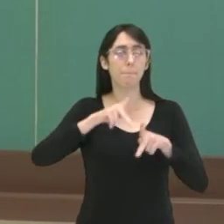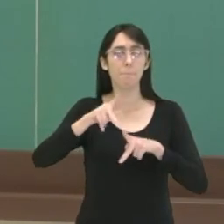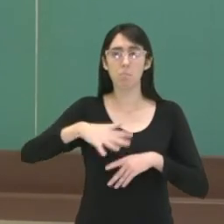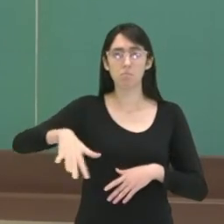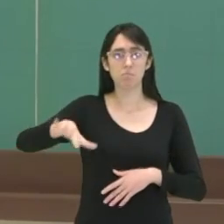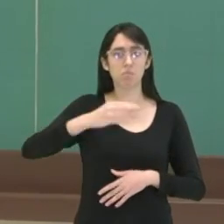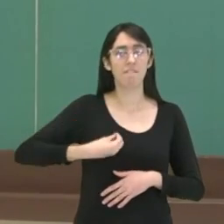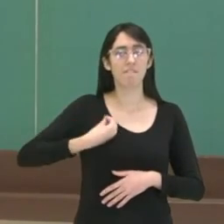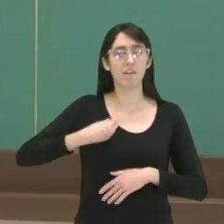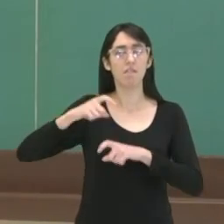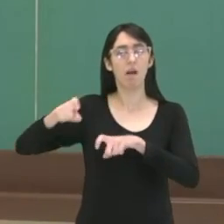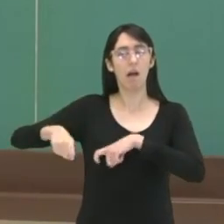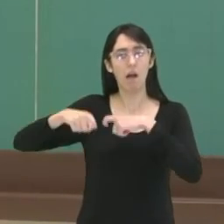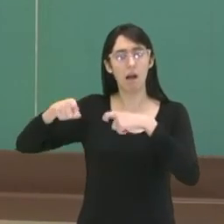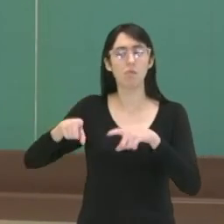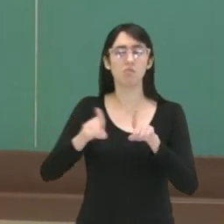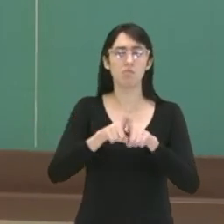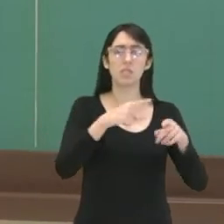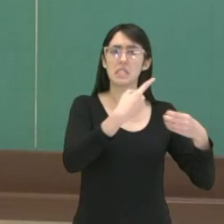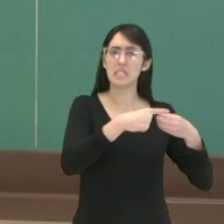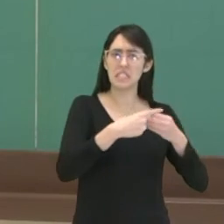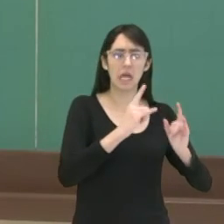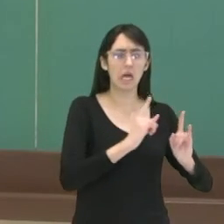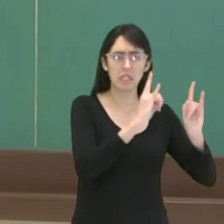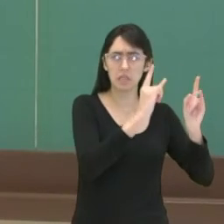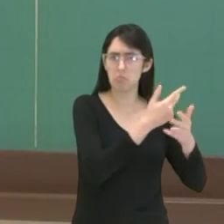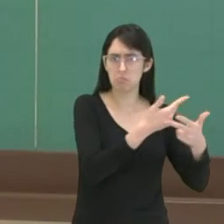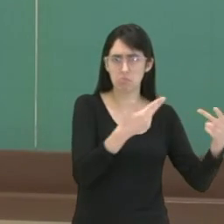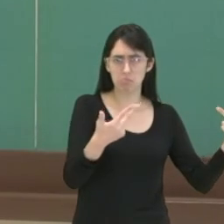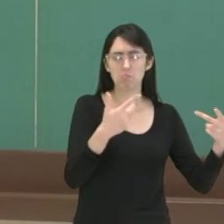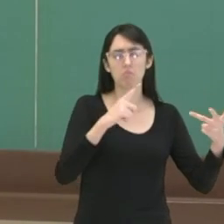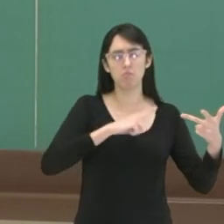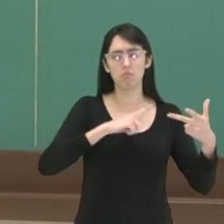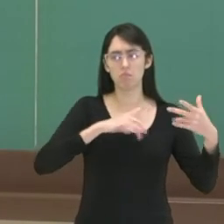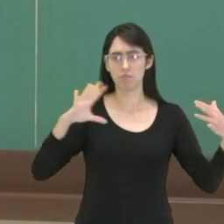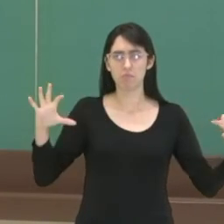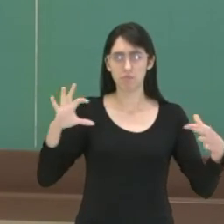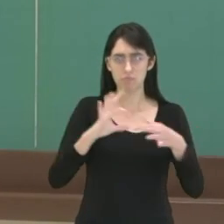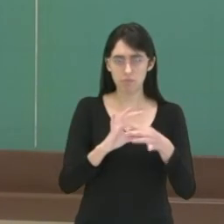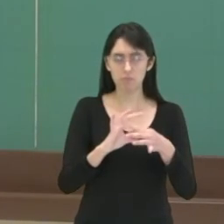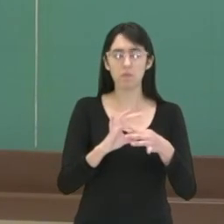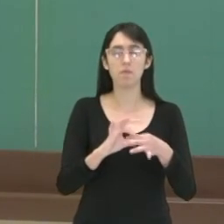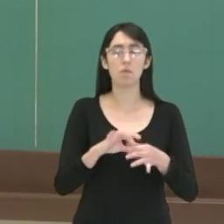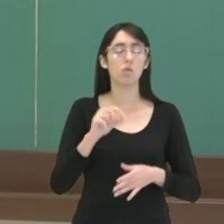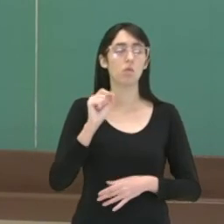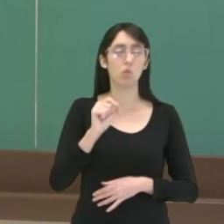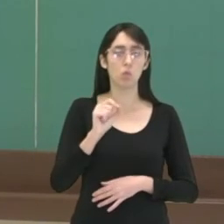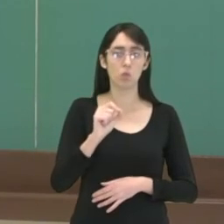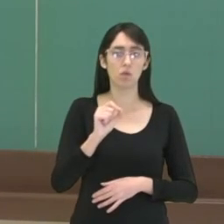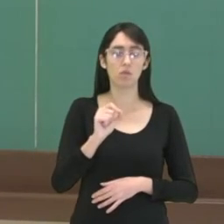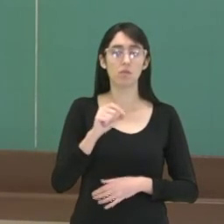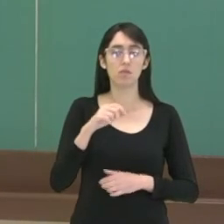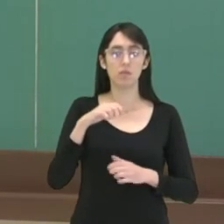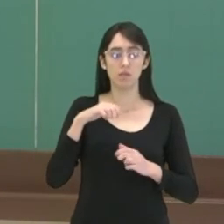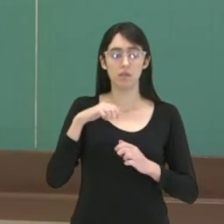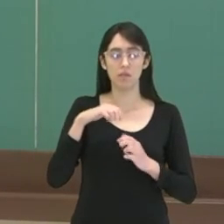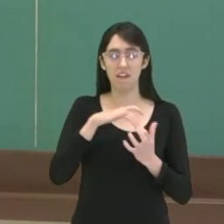viviam no campo e também nas cidades, na indústria. A Revolução Comunista começa em